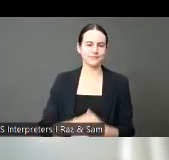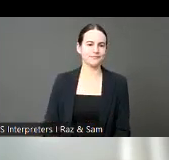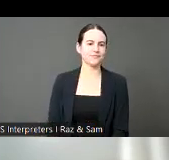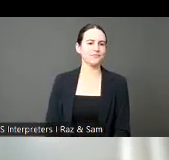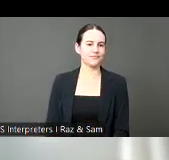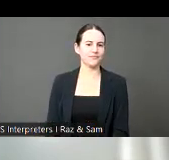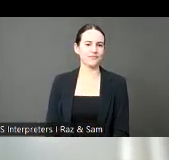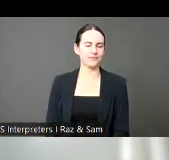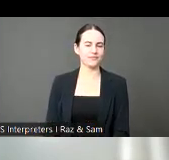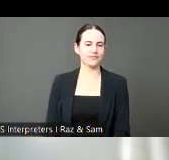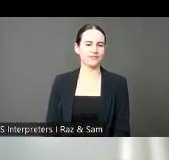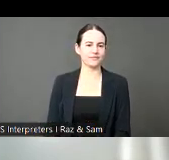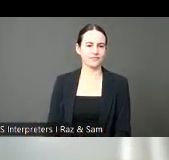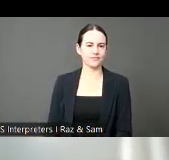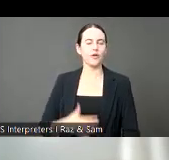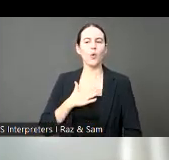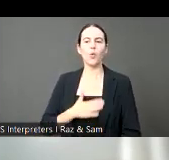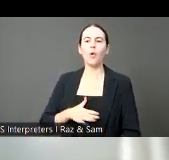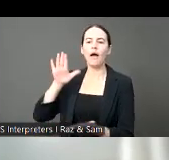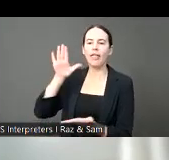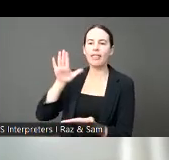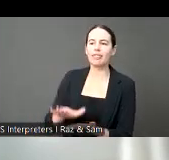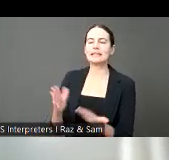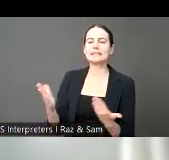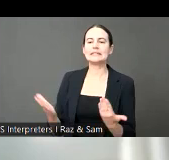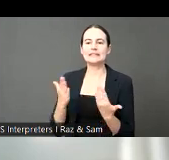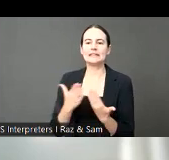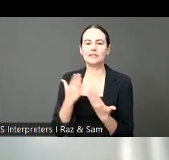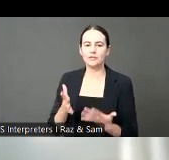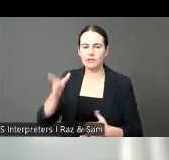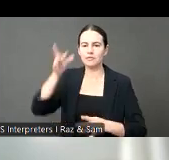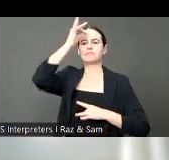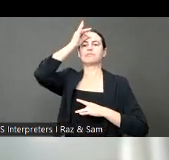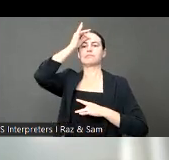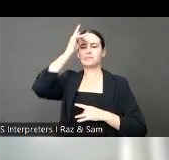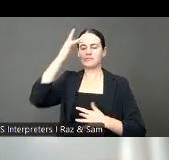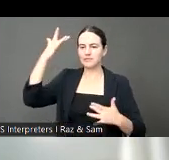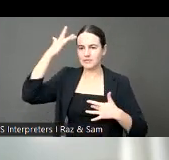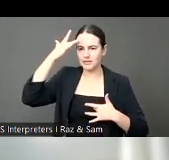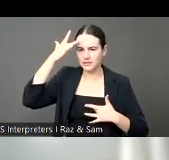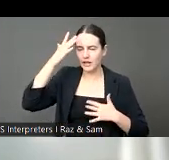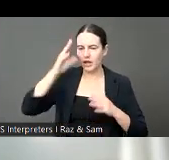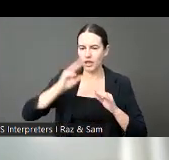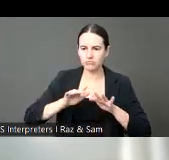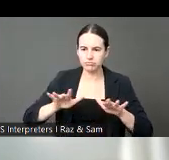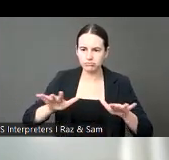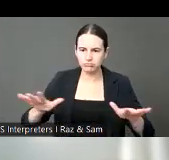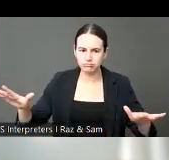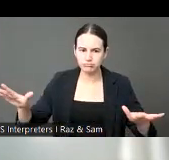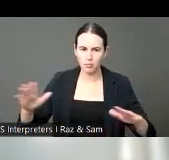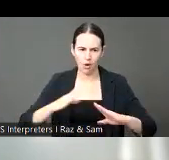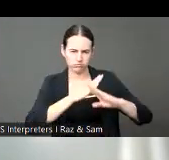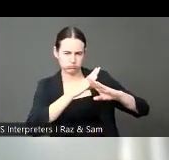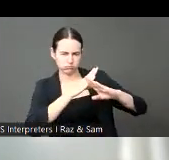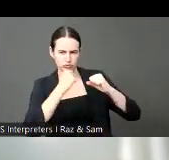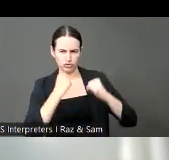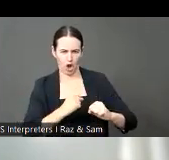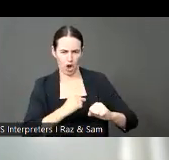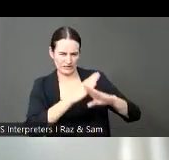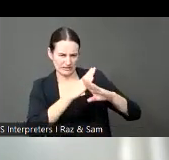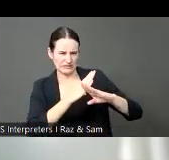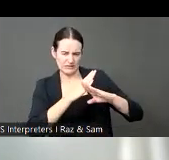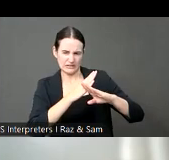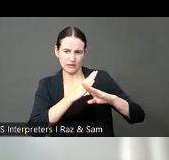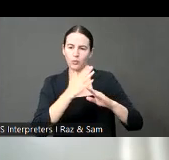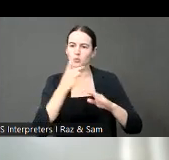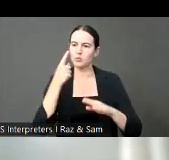vamos reduzir a suscetibilidade pela infecção e adoecimento, mas, e também aumentar as chances de realizar um tratamento adequado às pessoas que já